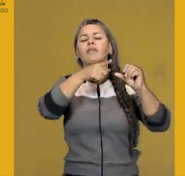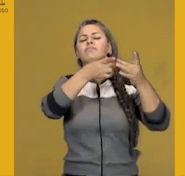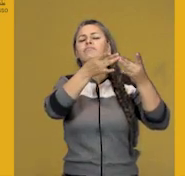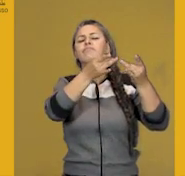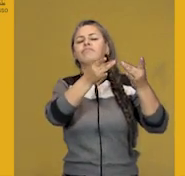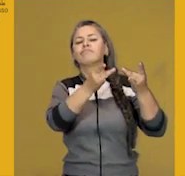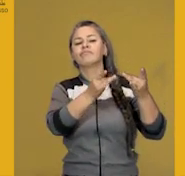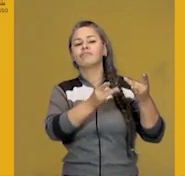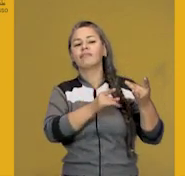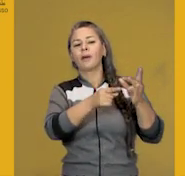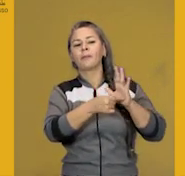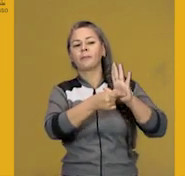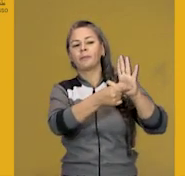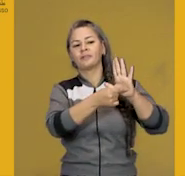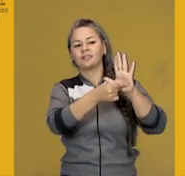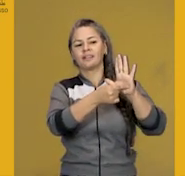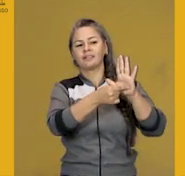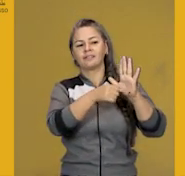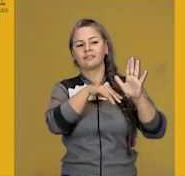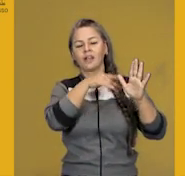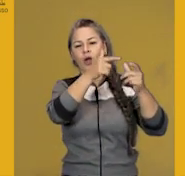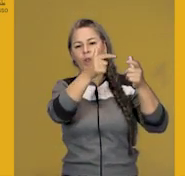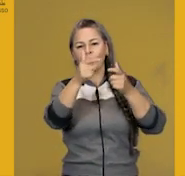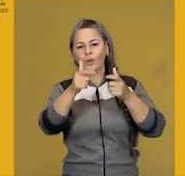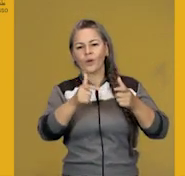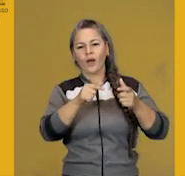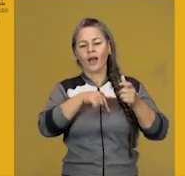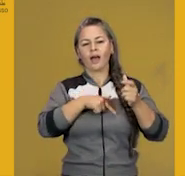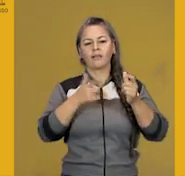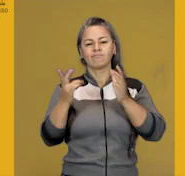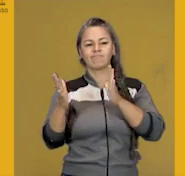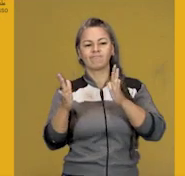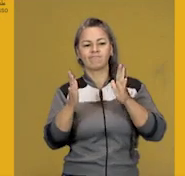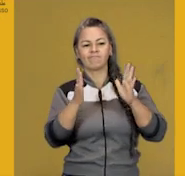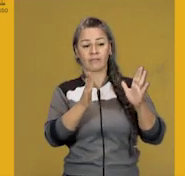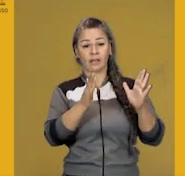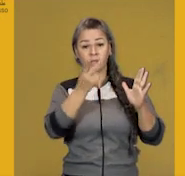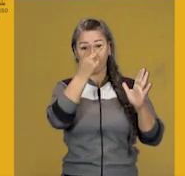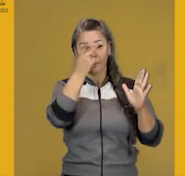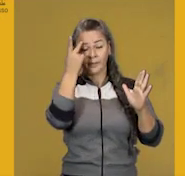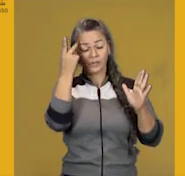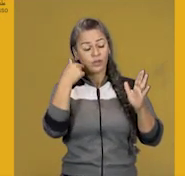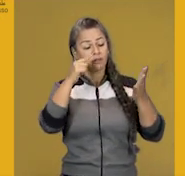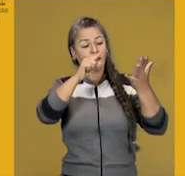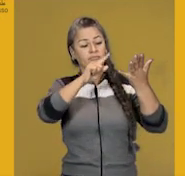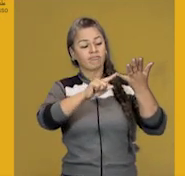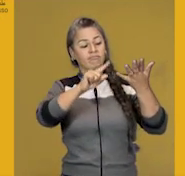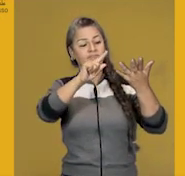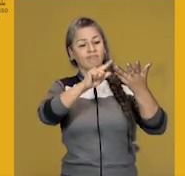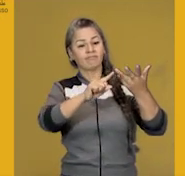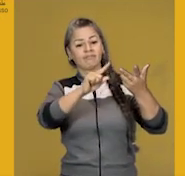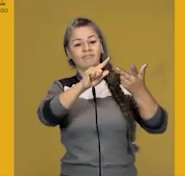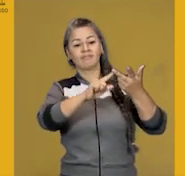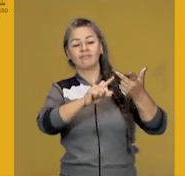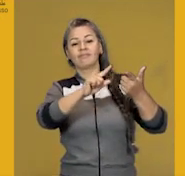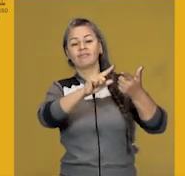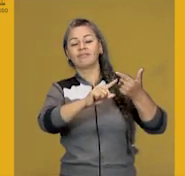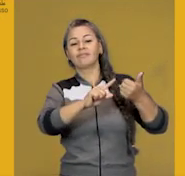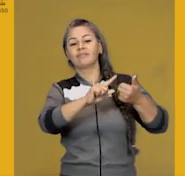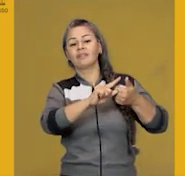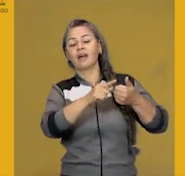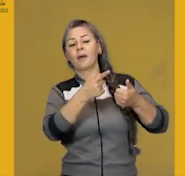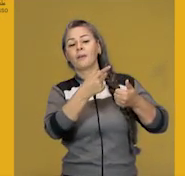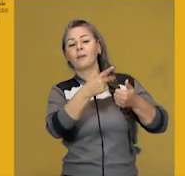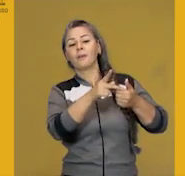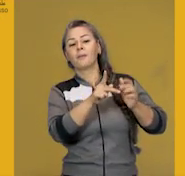o enunciador, né, aquele que descreve, vai aí enumerando os aspectos daquilo que é